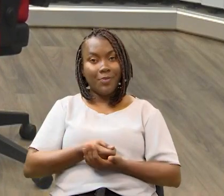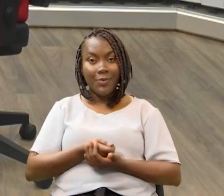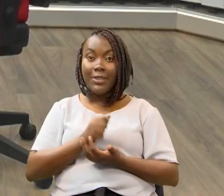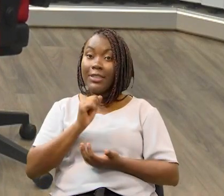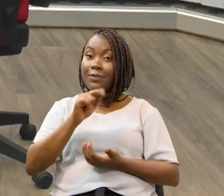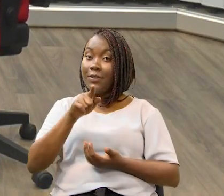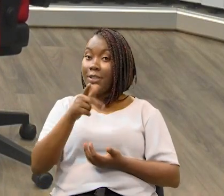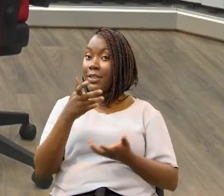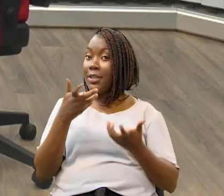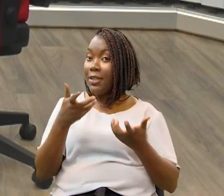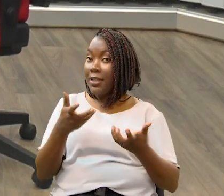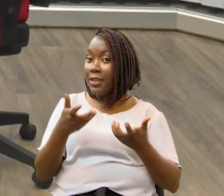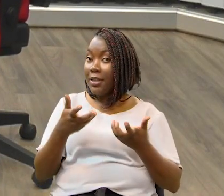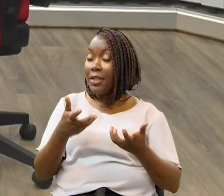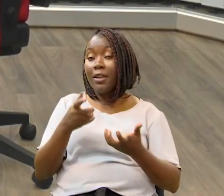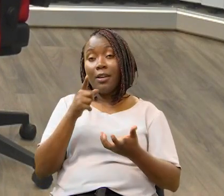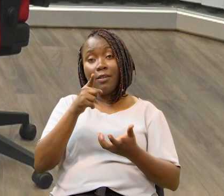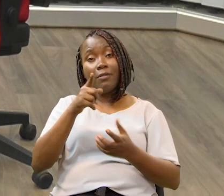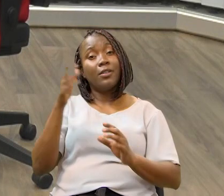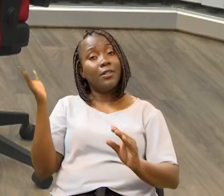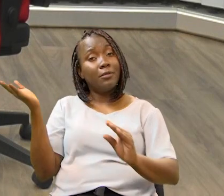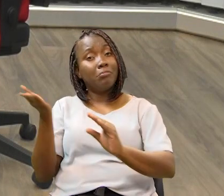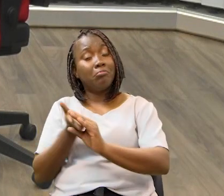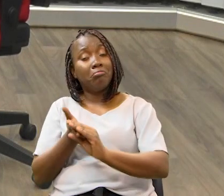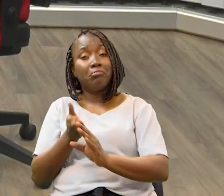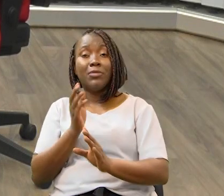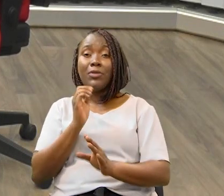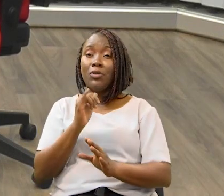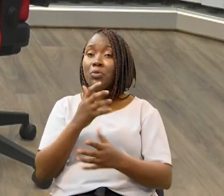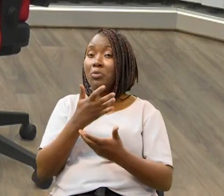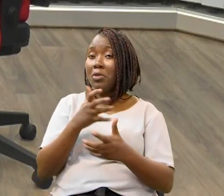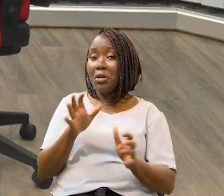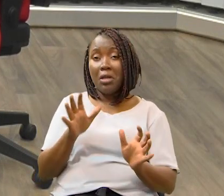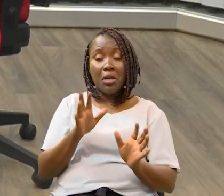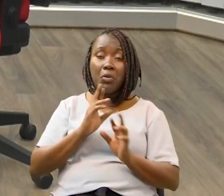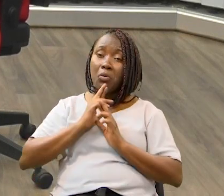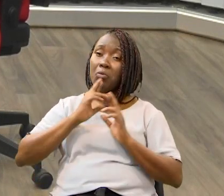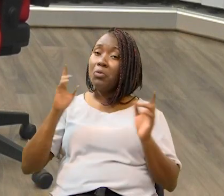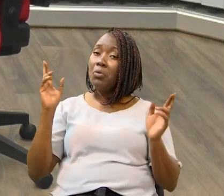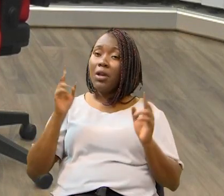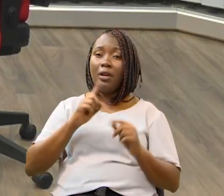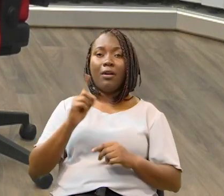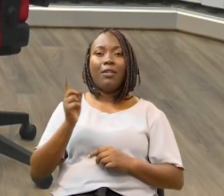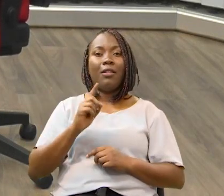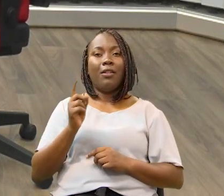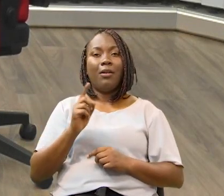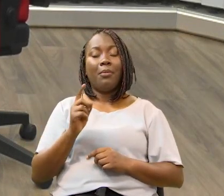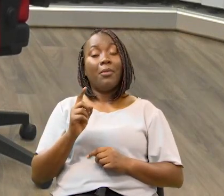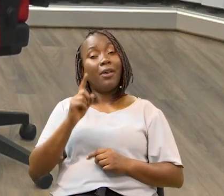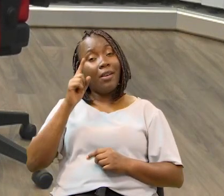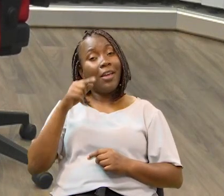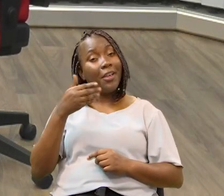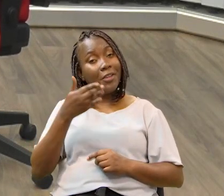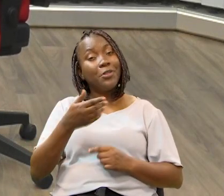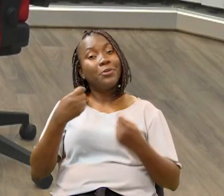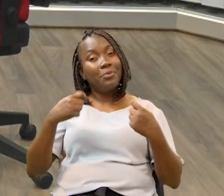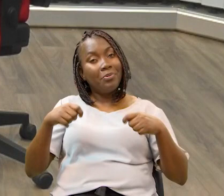decisão, no caso, se você quer, né? Você denuncia, se você não quer, então depois não reclama, mais ou menos isso. Então a gente